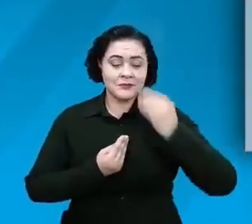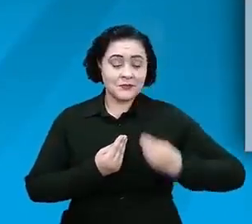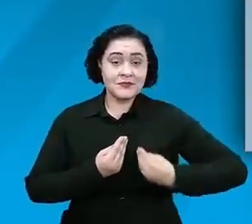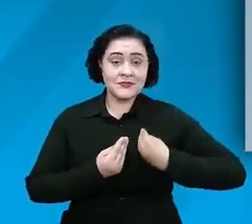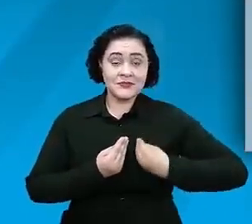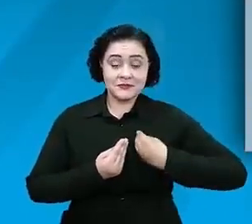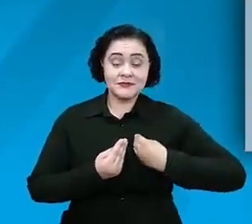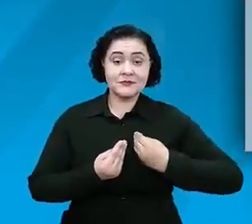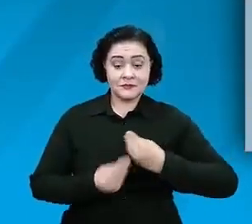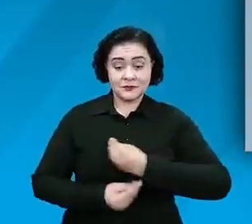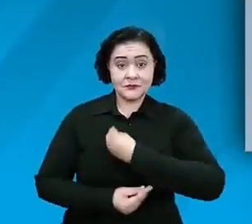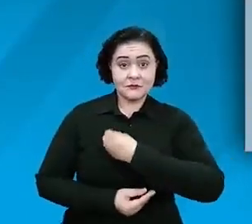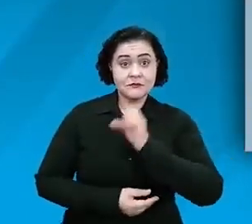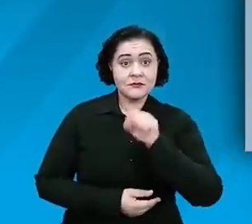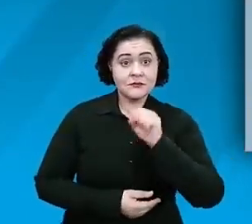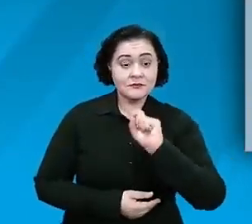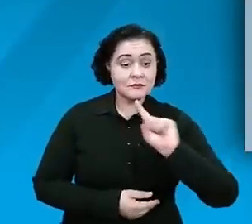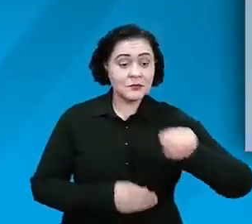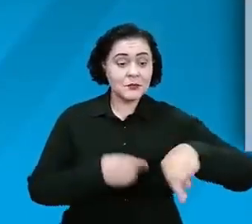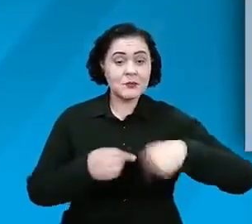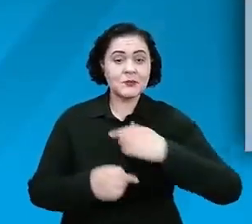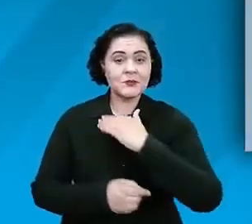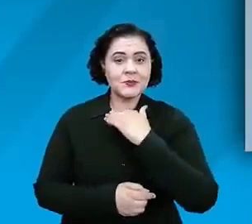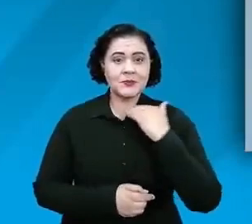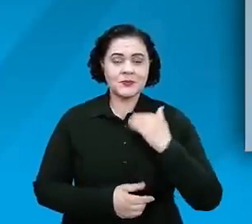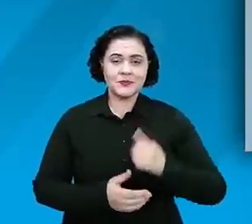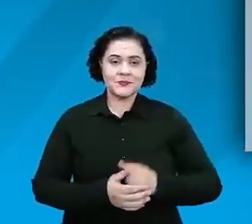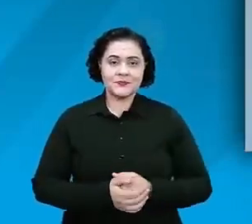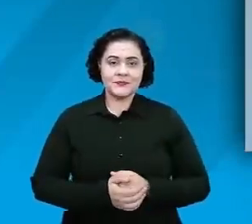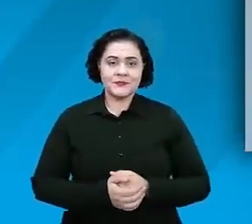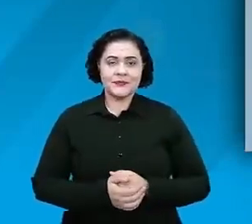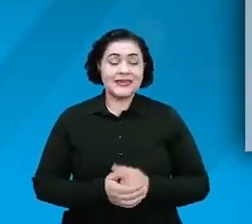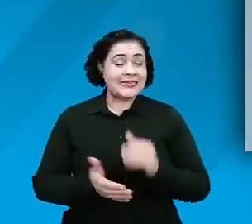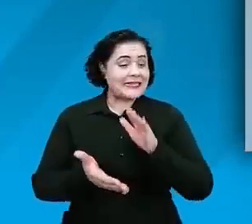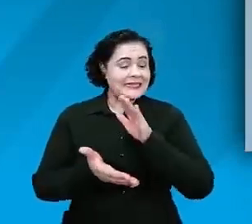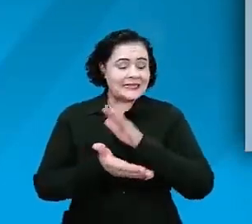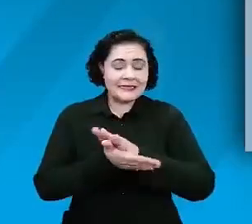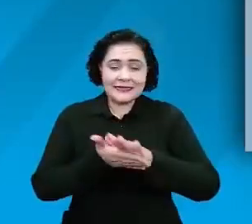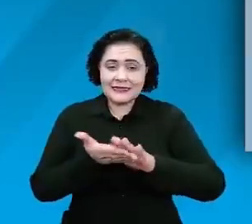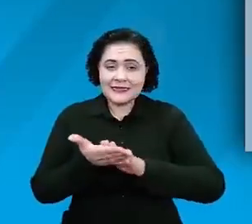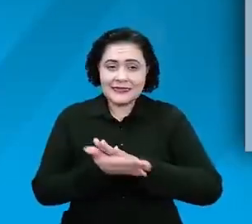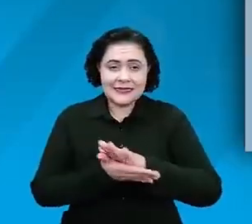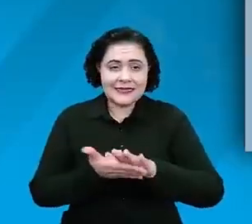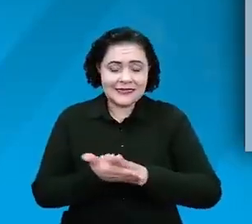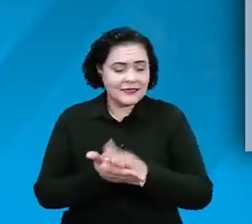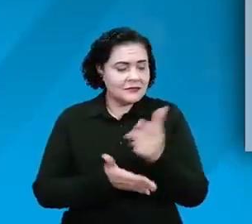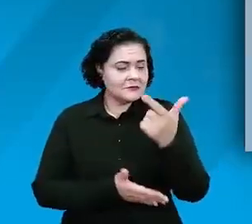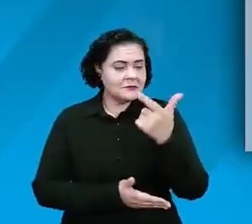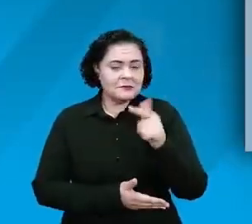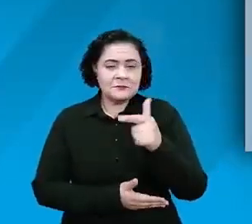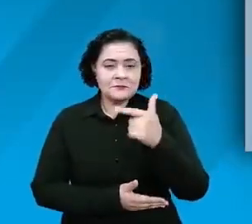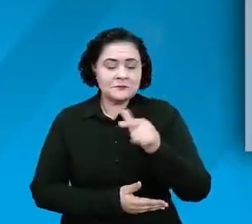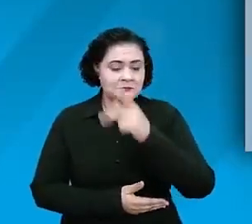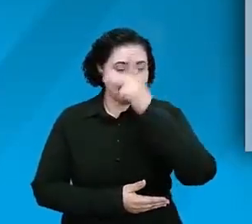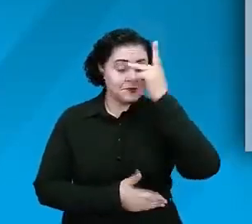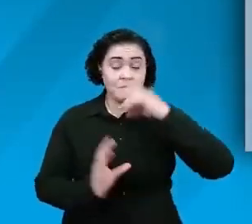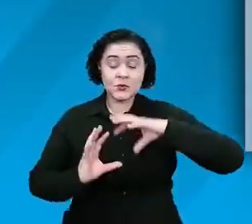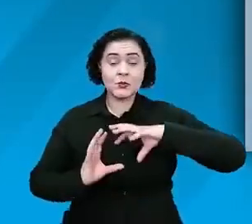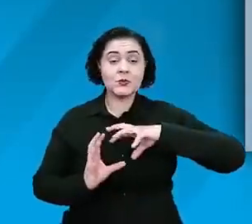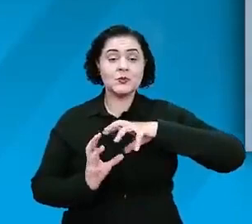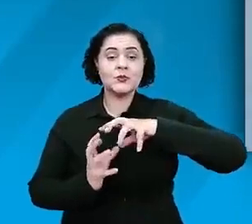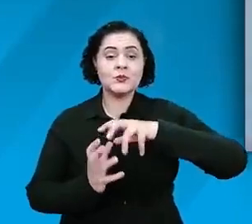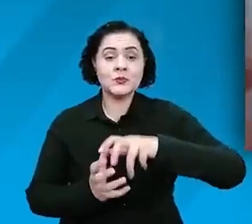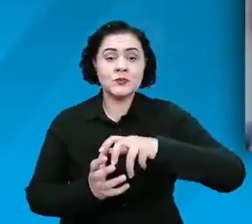existe vida após a morte. Não há ninguém na face do planeta